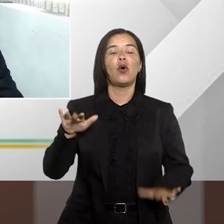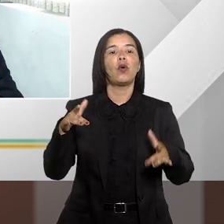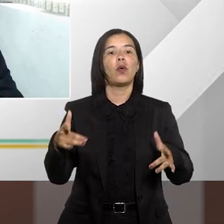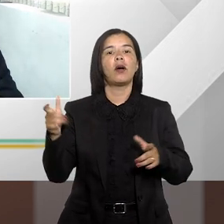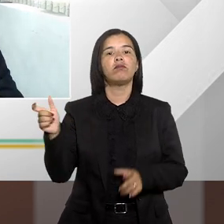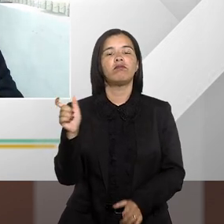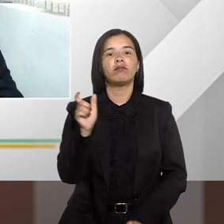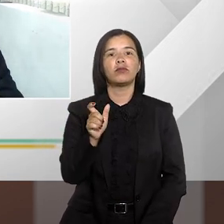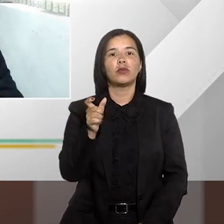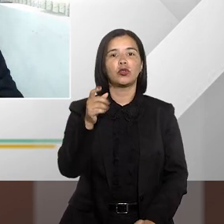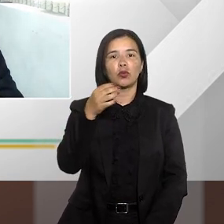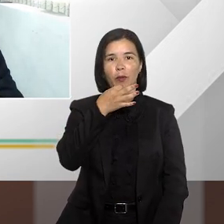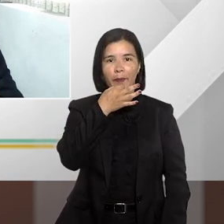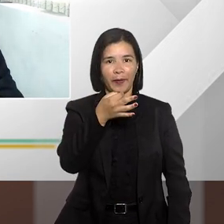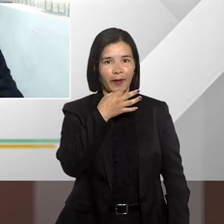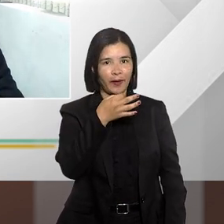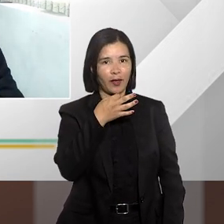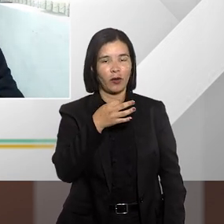neutra?